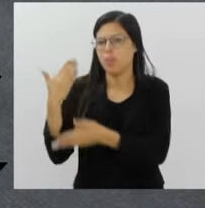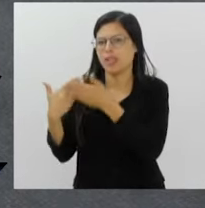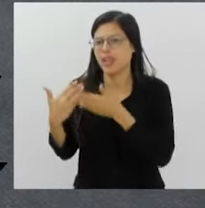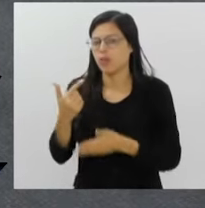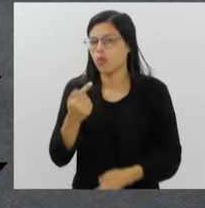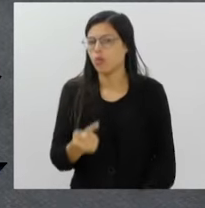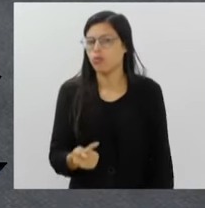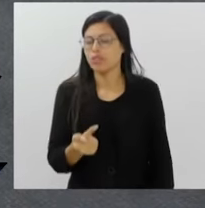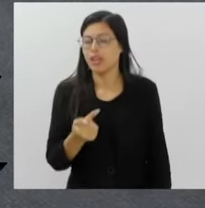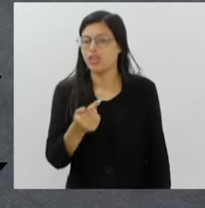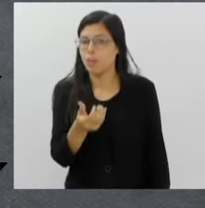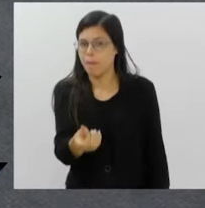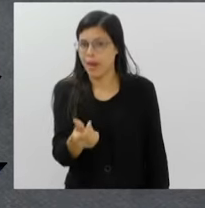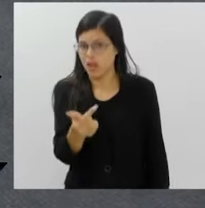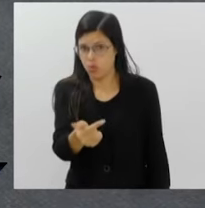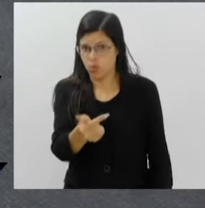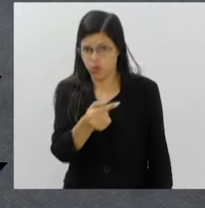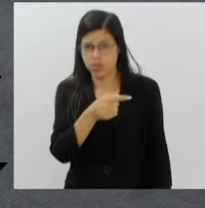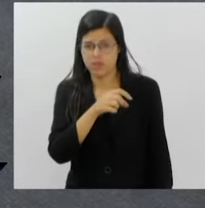quem não sabe, é uma arma de guerra.